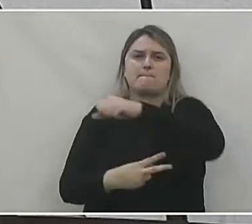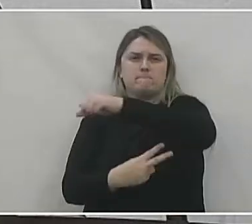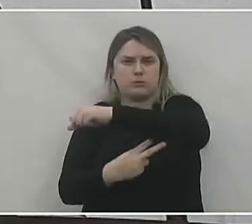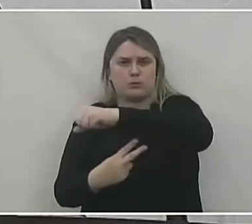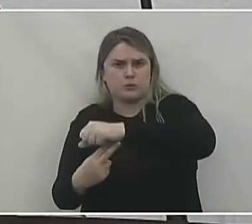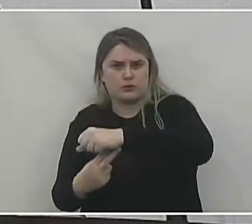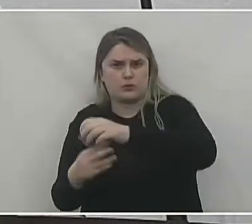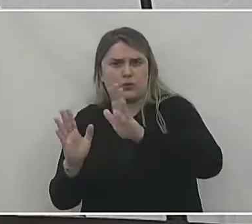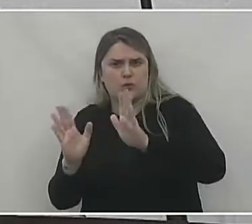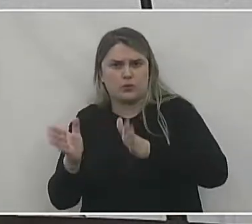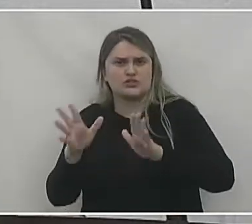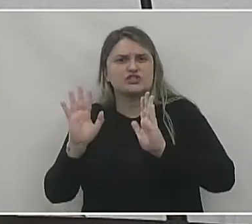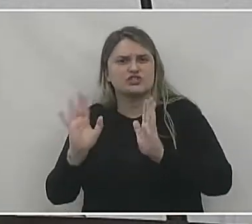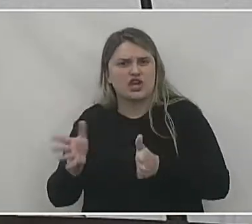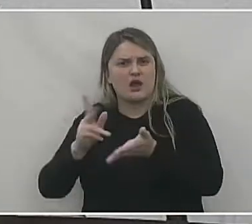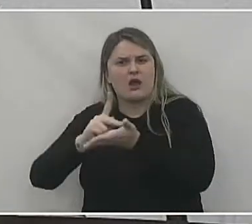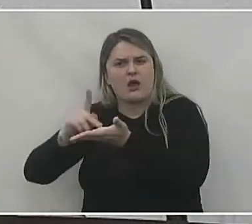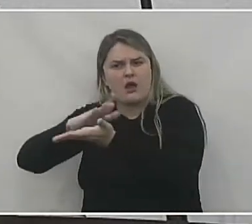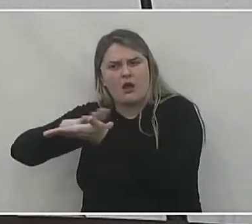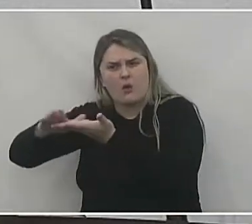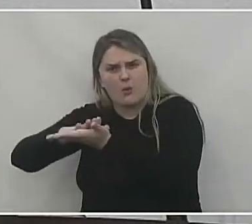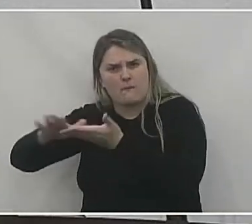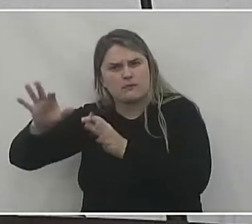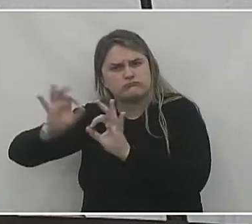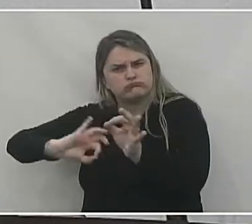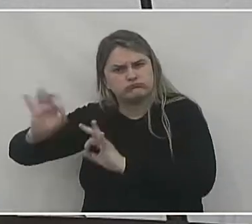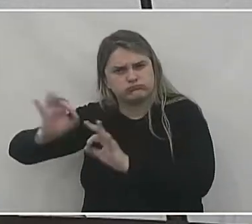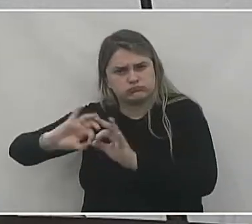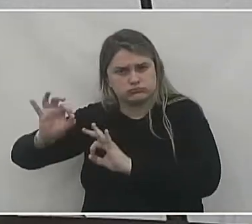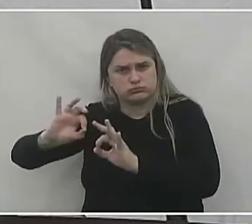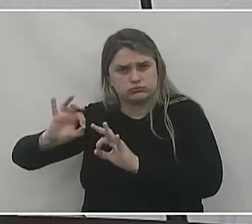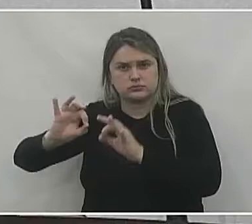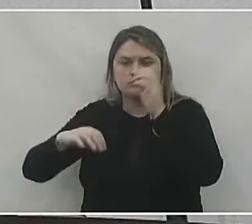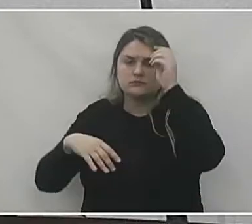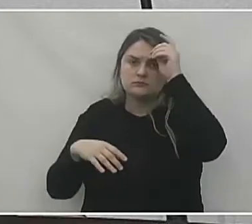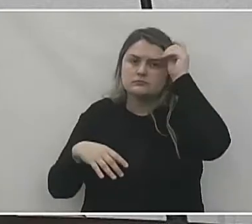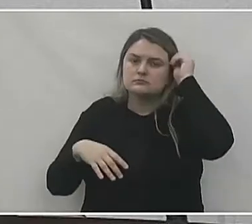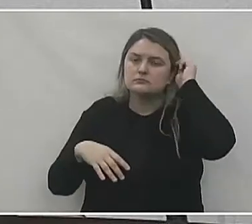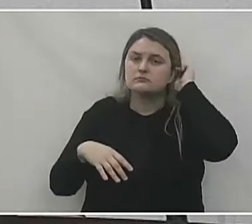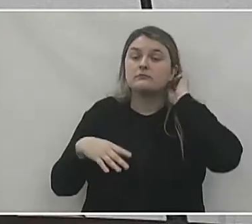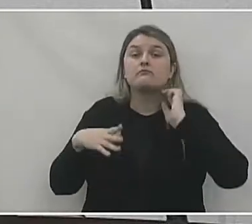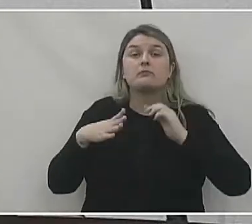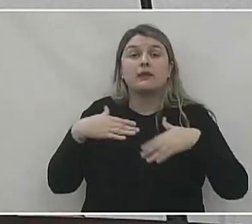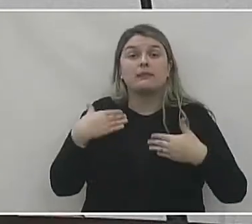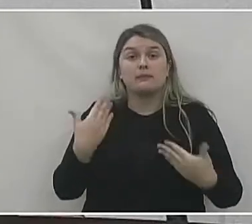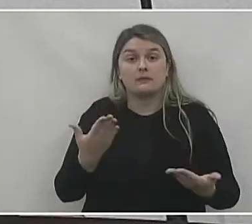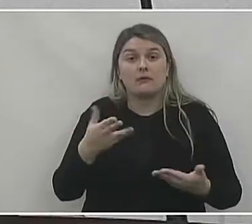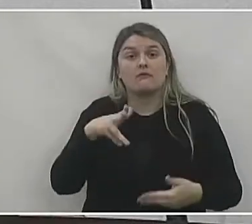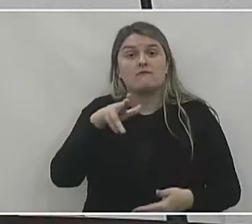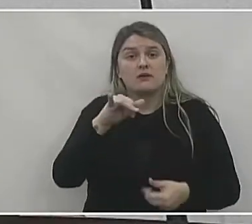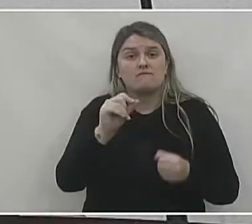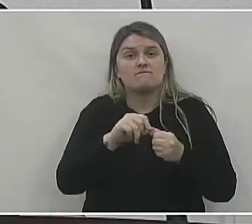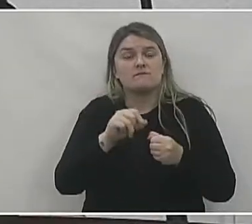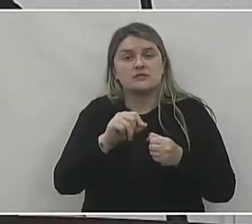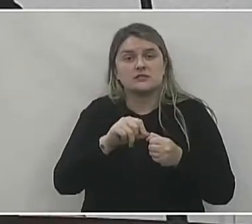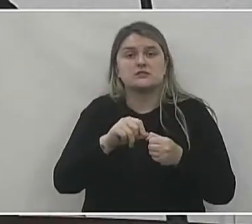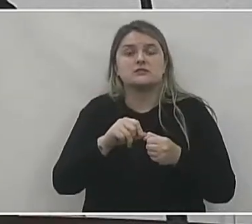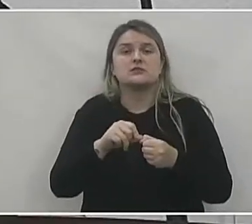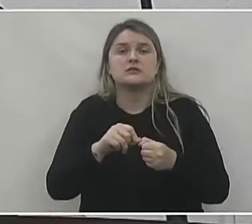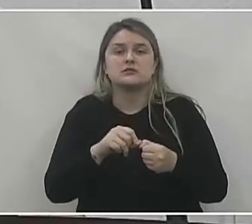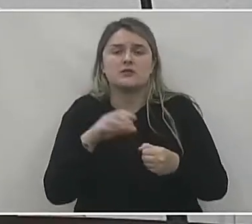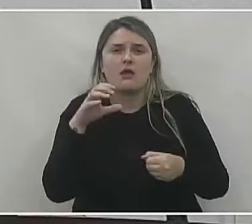hoje estavam recapeando ali, entre as pontes do Rio Iguaçu e a outra ponte. Então eles vão fazer uma